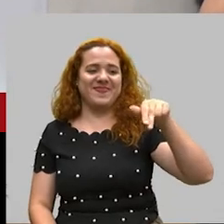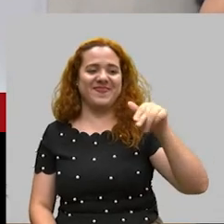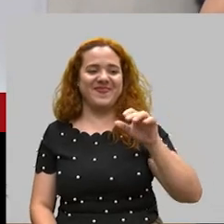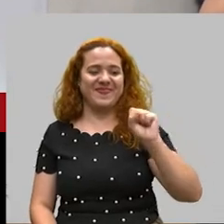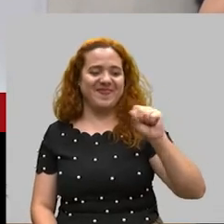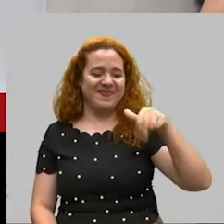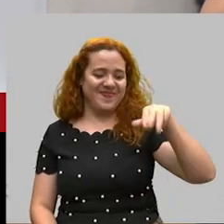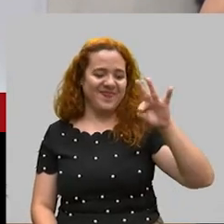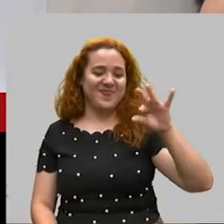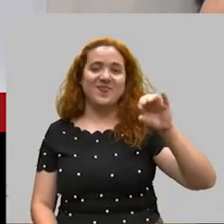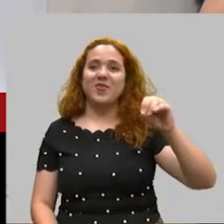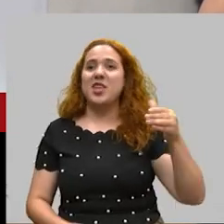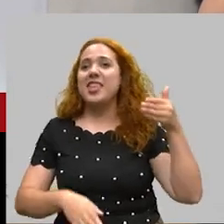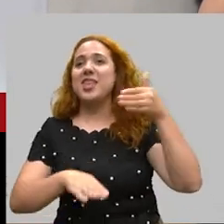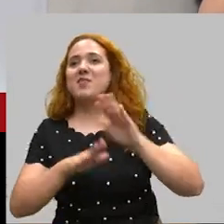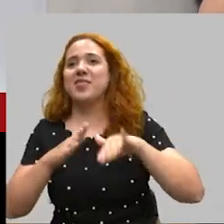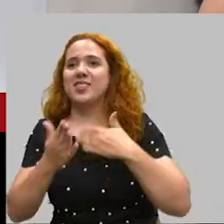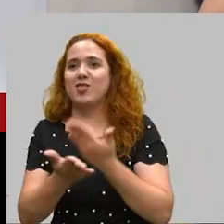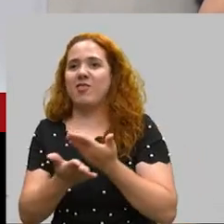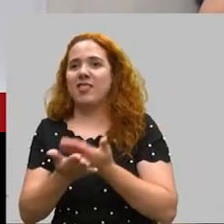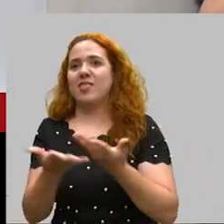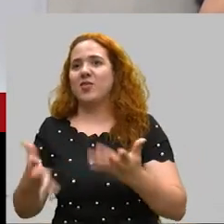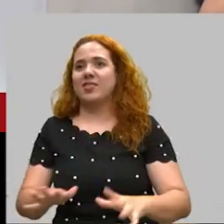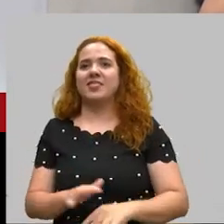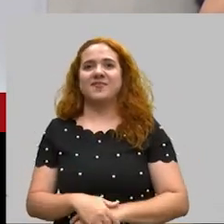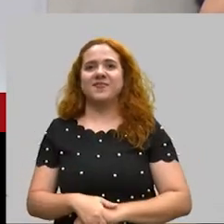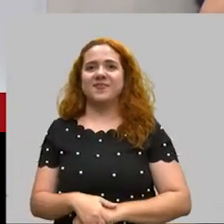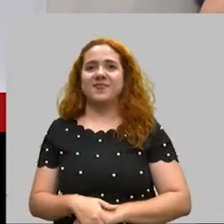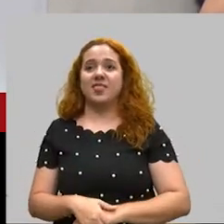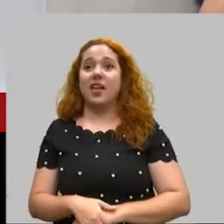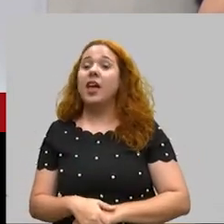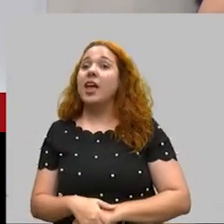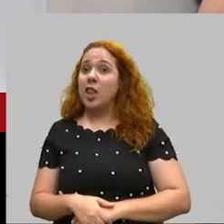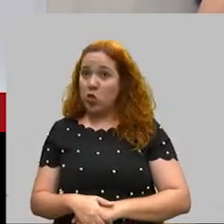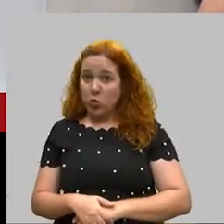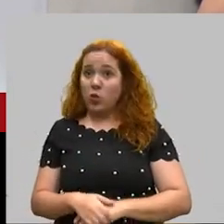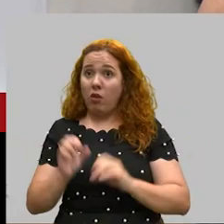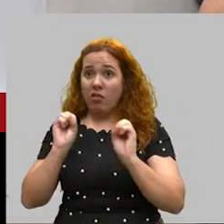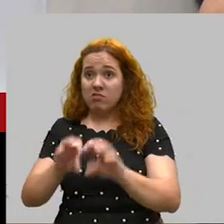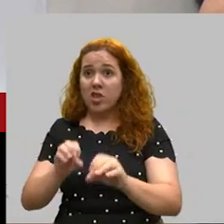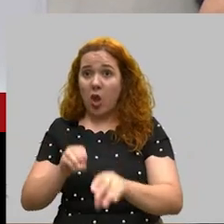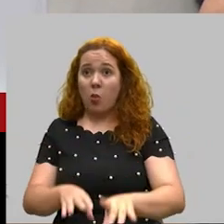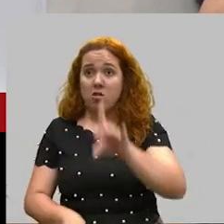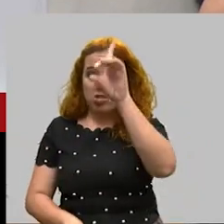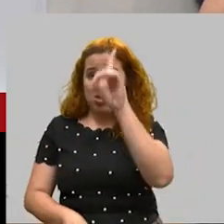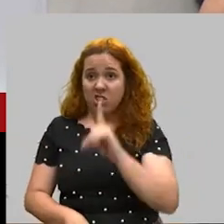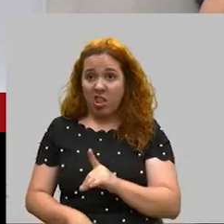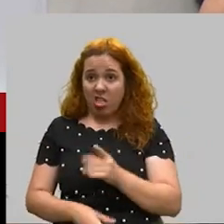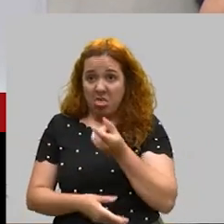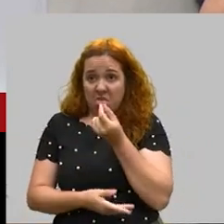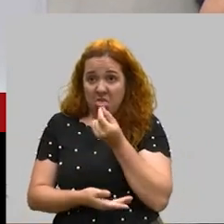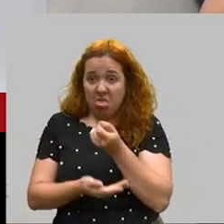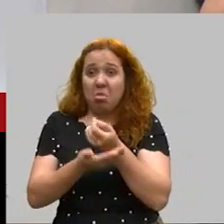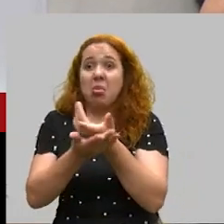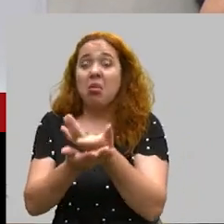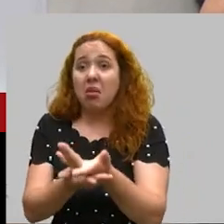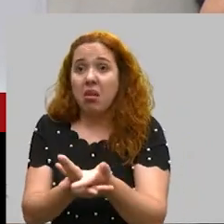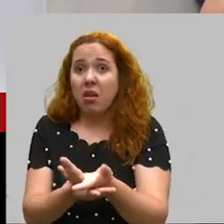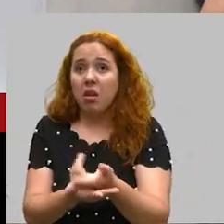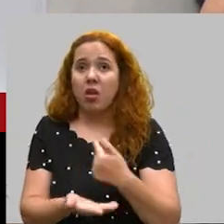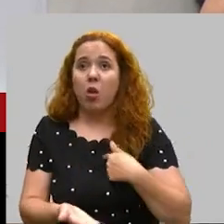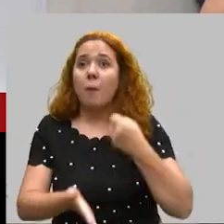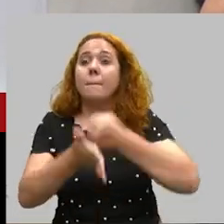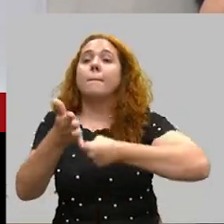para poder ir pra escola educação do campo é direito e não esmola isso para mim é muito significativo porque eu sou militante do